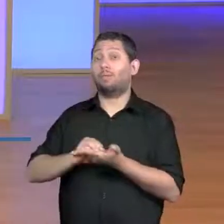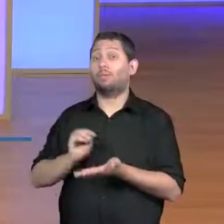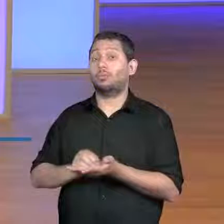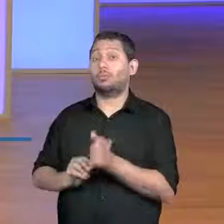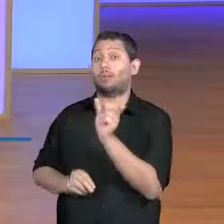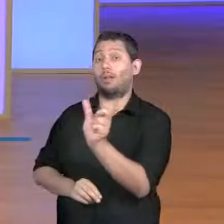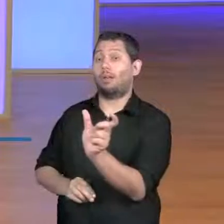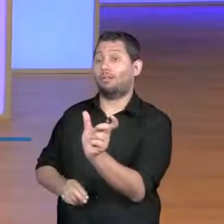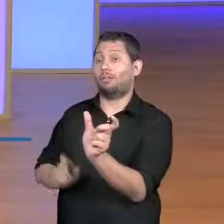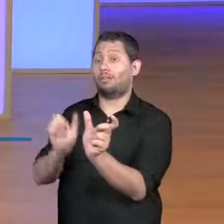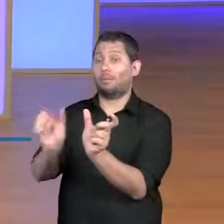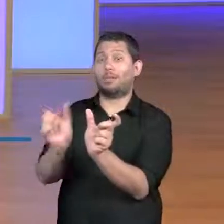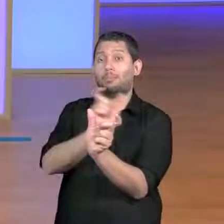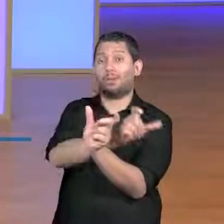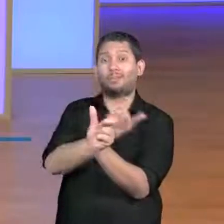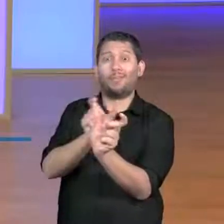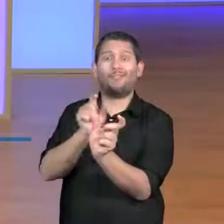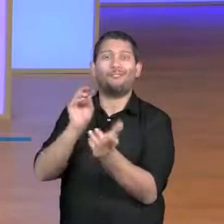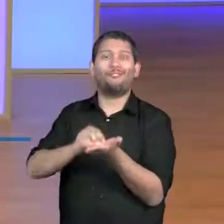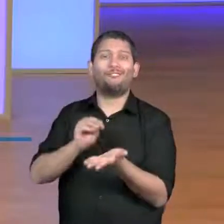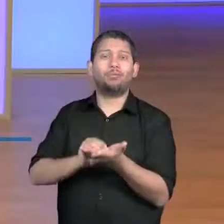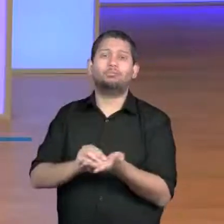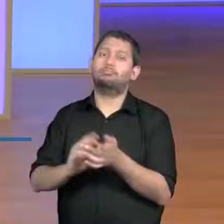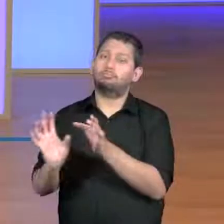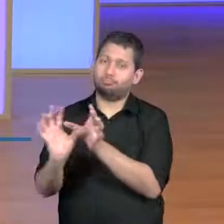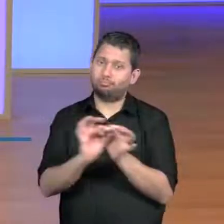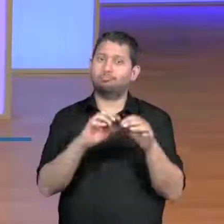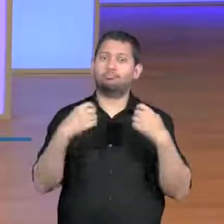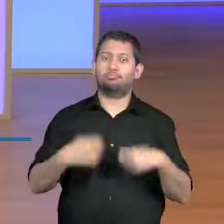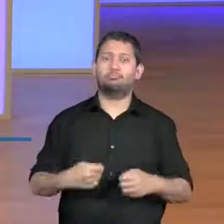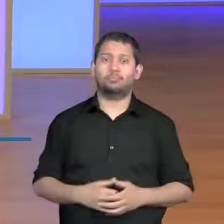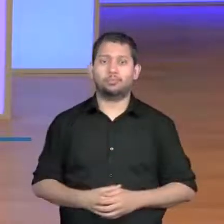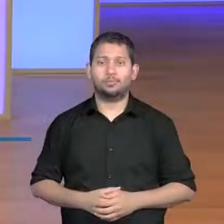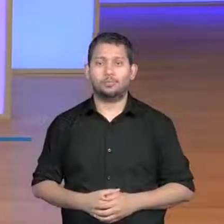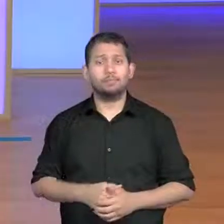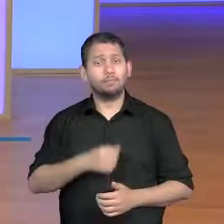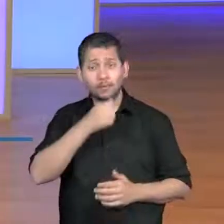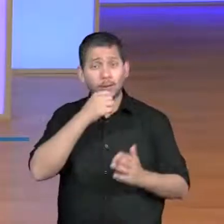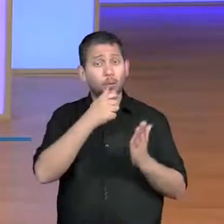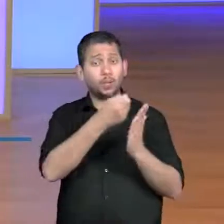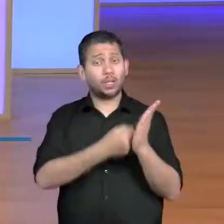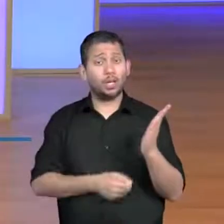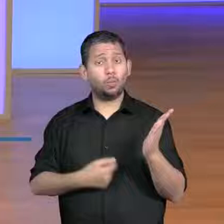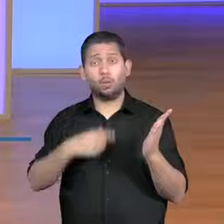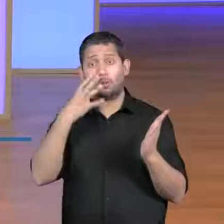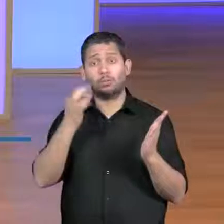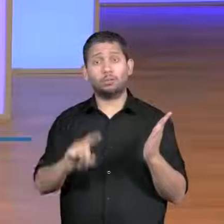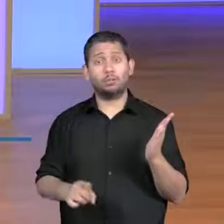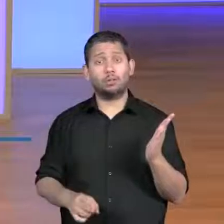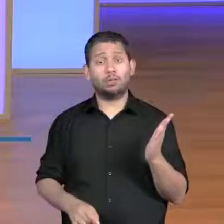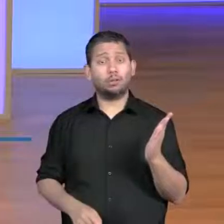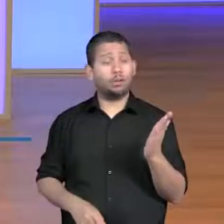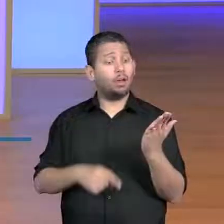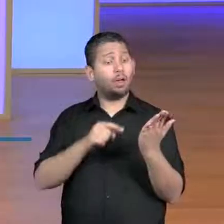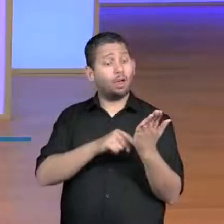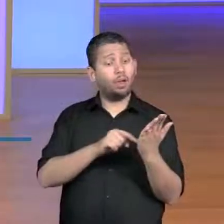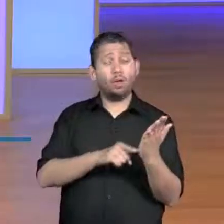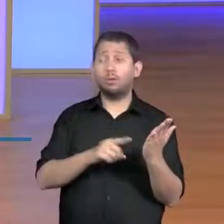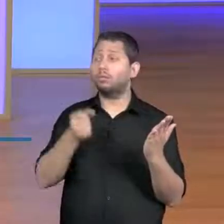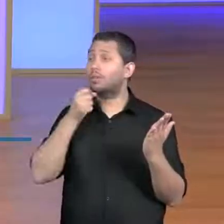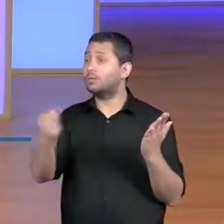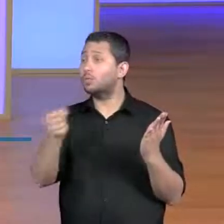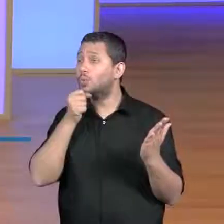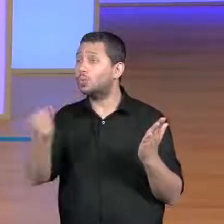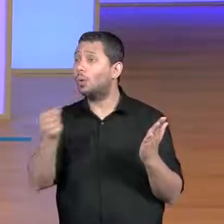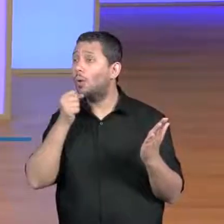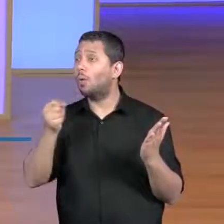Sim. E a gente tem que arrumar essa parte. E às vezes a gente criou o roteiro, não prestou atenção, não chega no nosso objetivo. Qual é o nosso